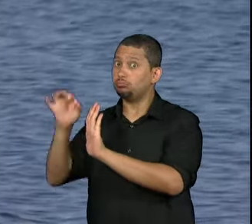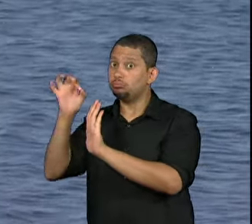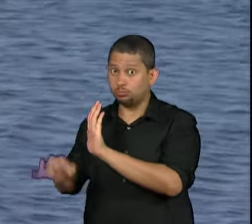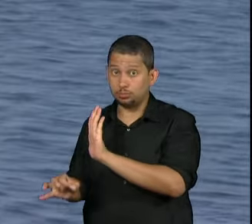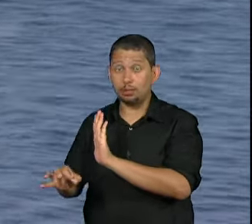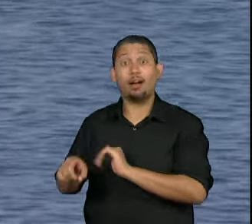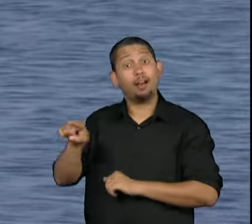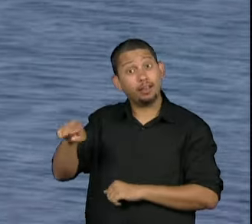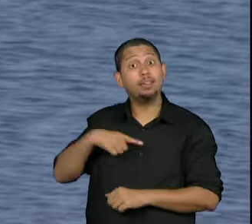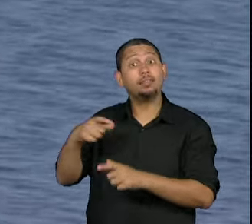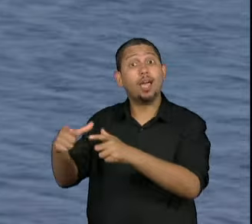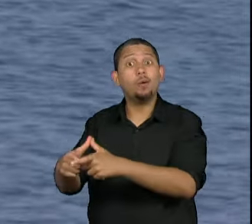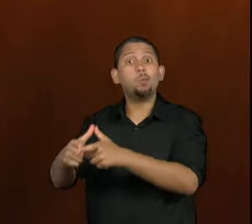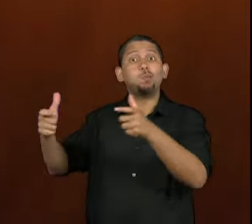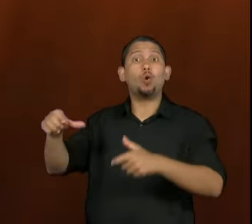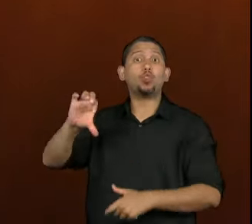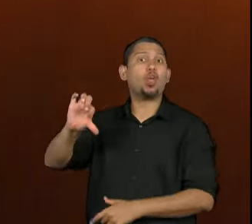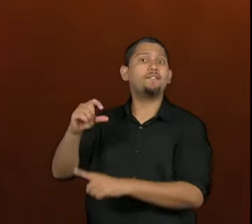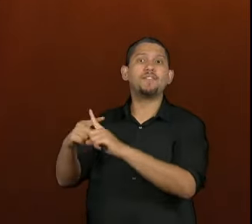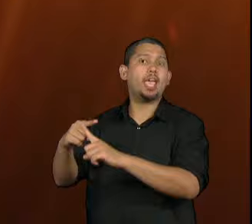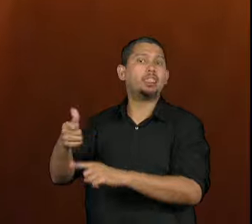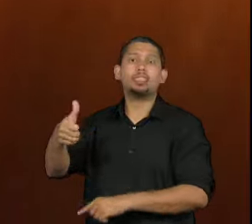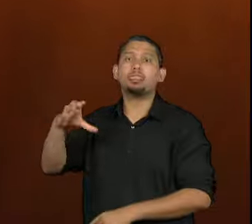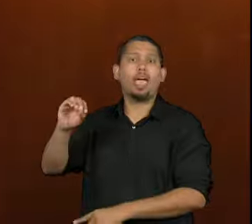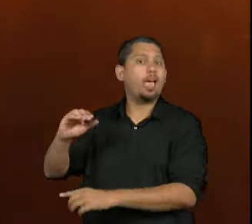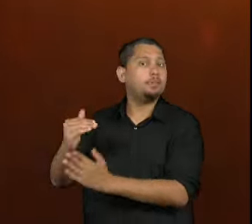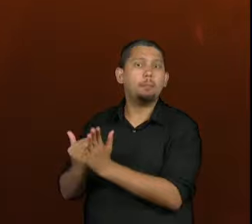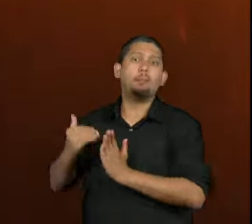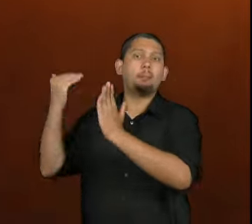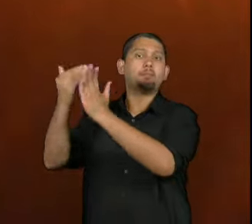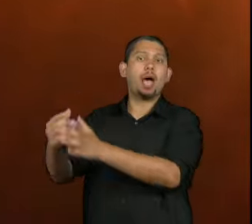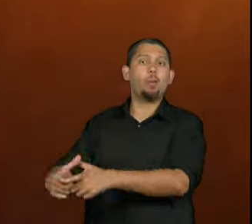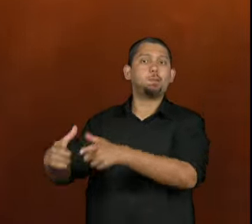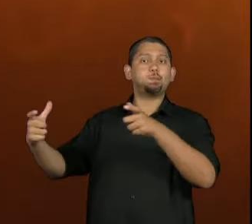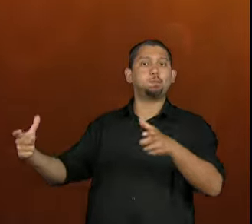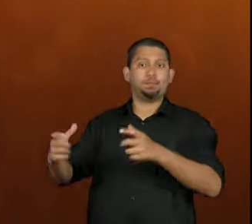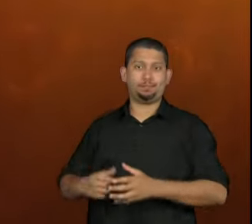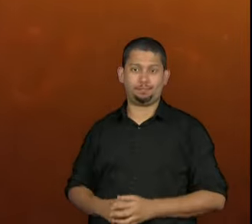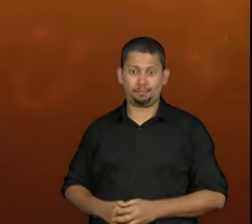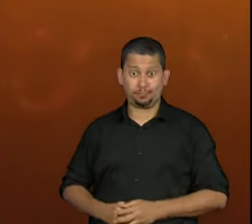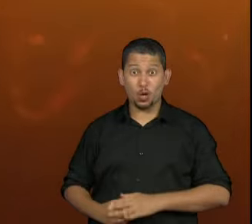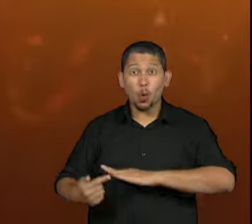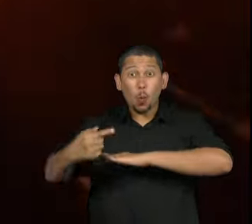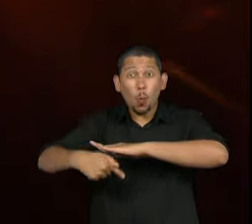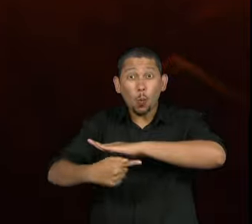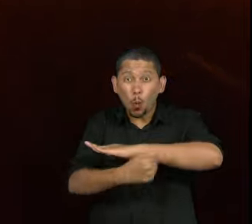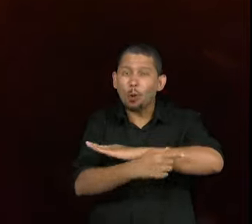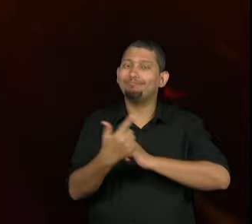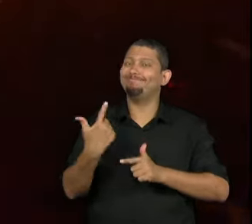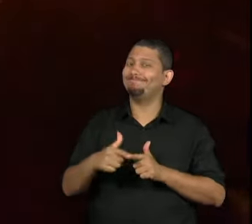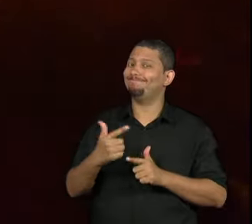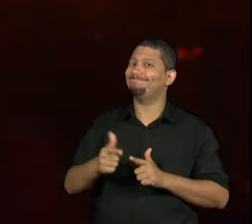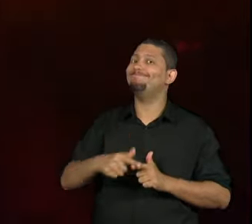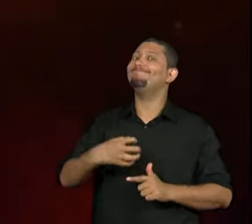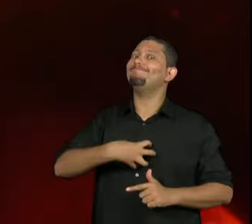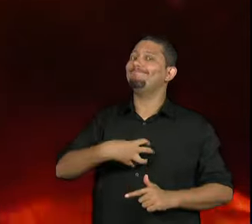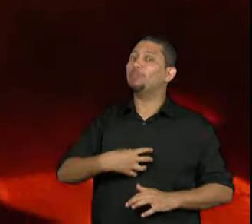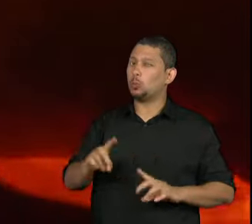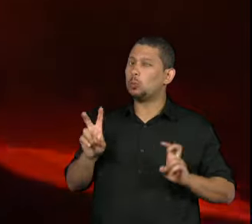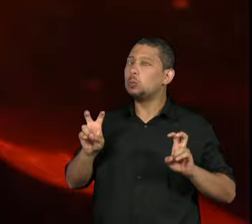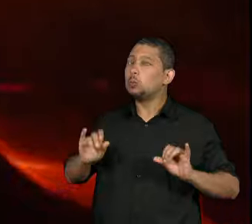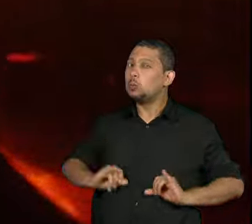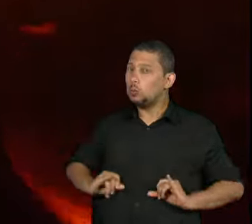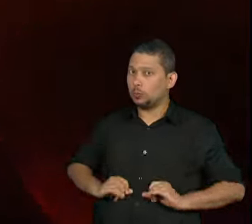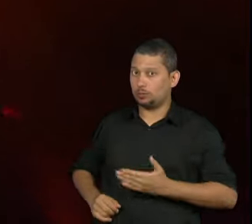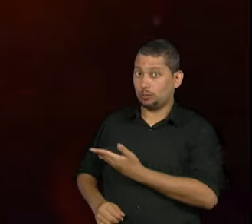mais botos. Símbolo da Amazônia, o boto sofre com diversas ameaças. A principal delas é